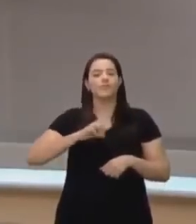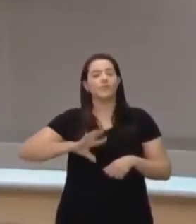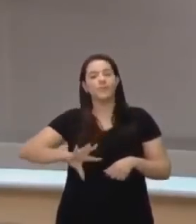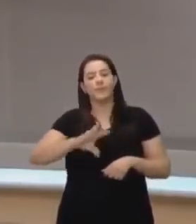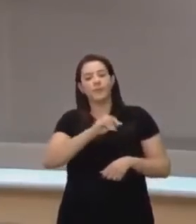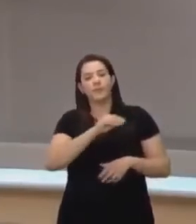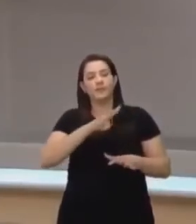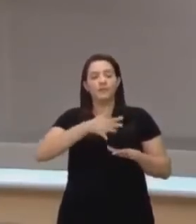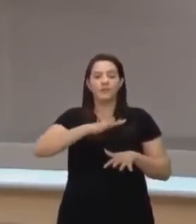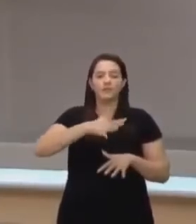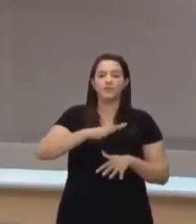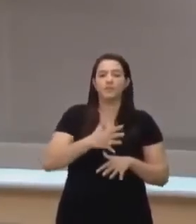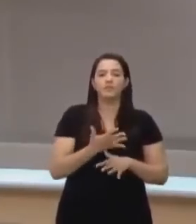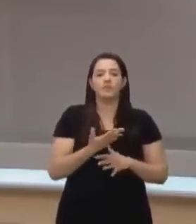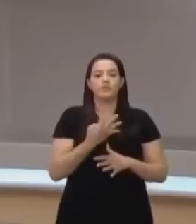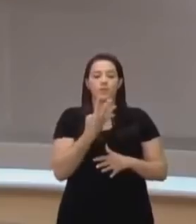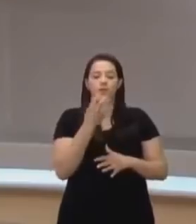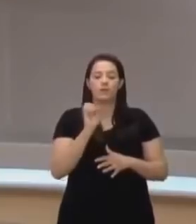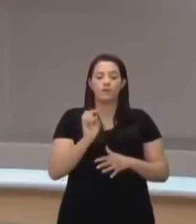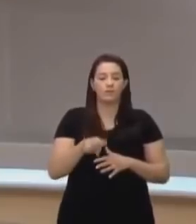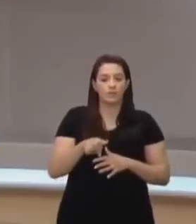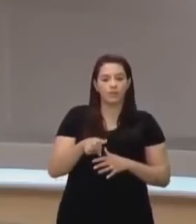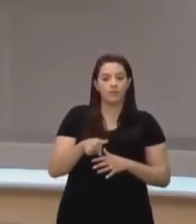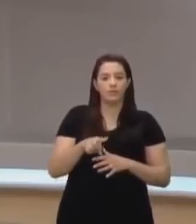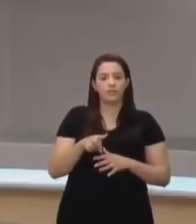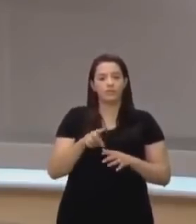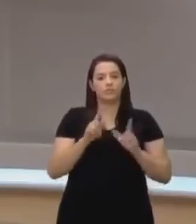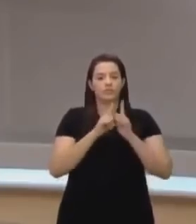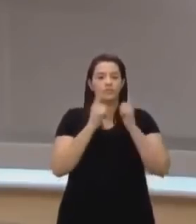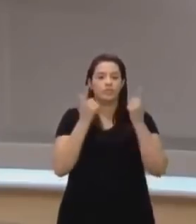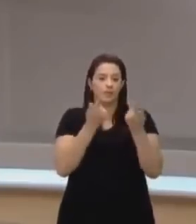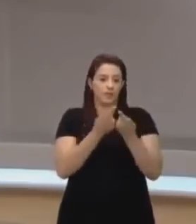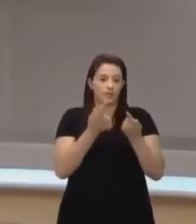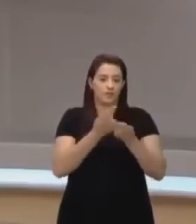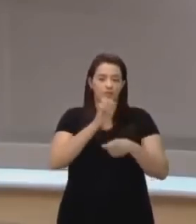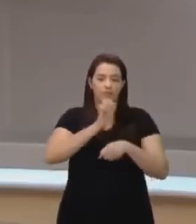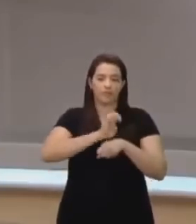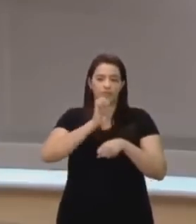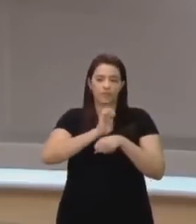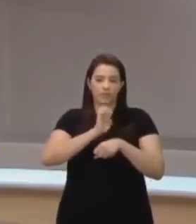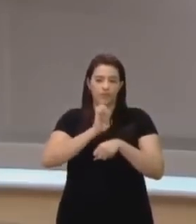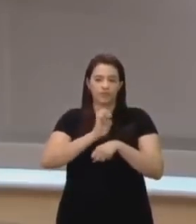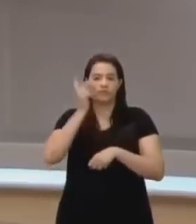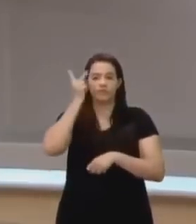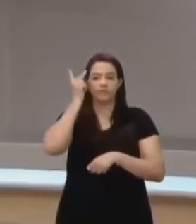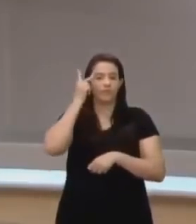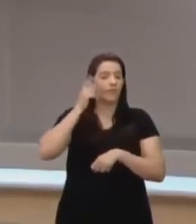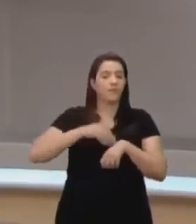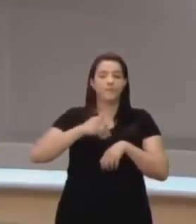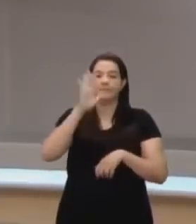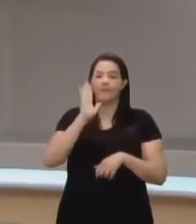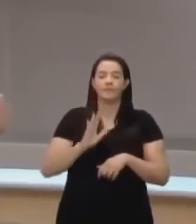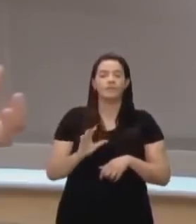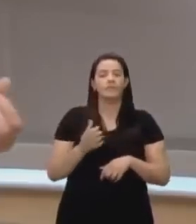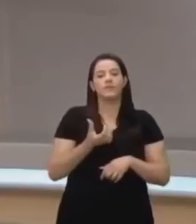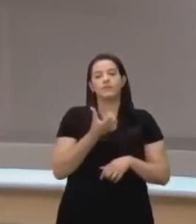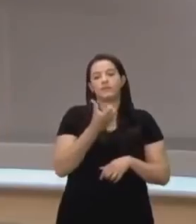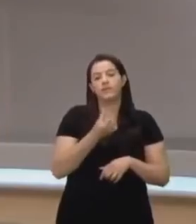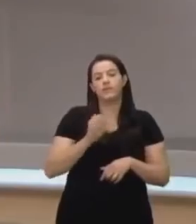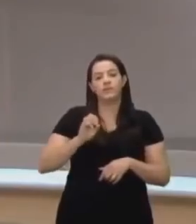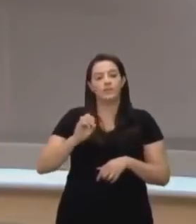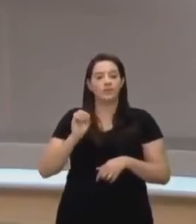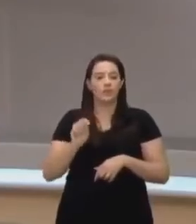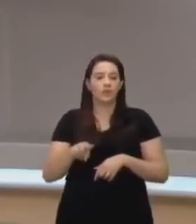Hoje nós temos em torno mais de 4.900 grêmios no estado de São Paulo. quase 68 mil alunos, equipes gremistas,